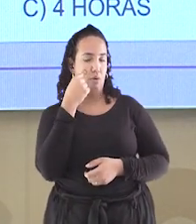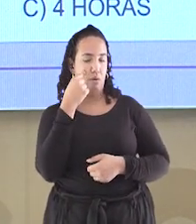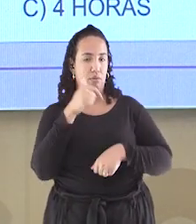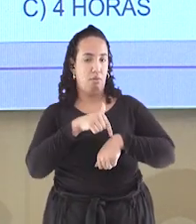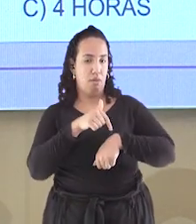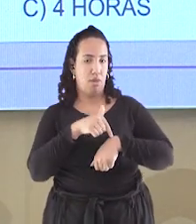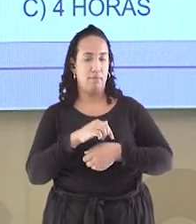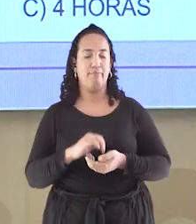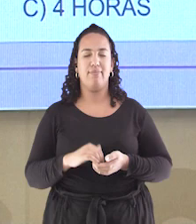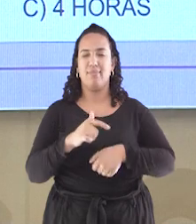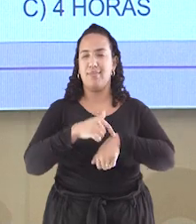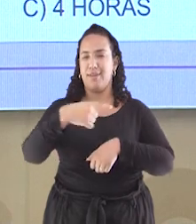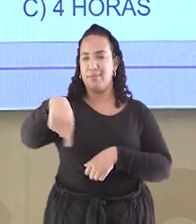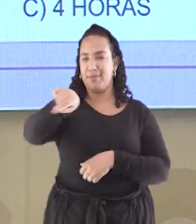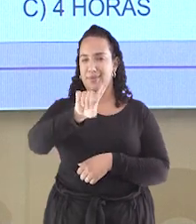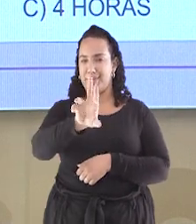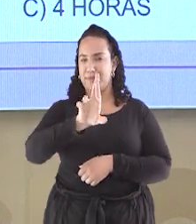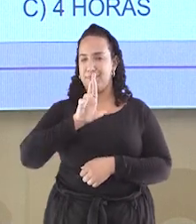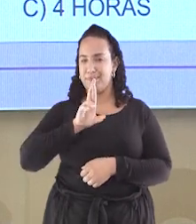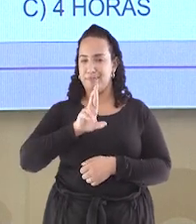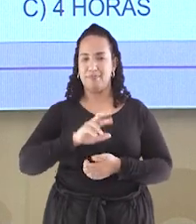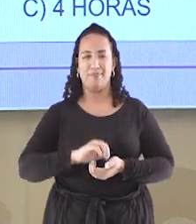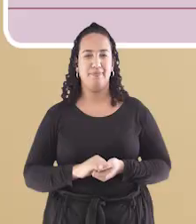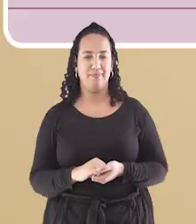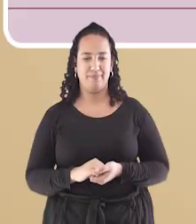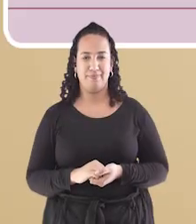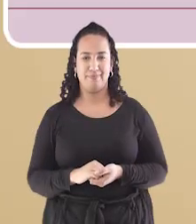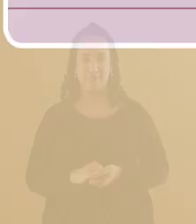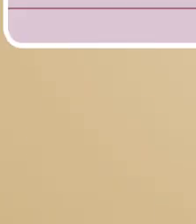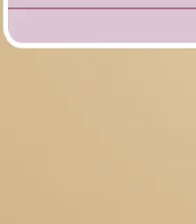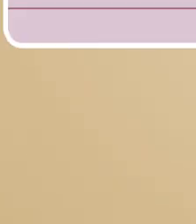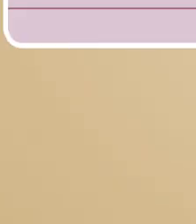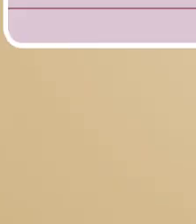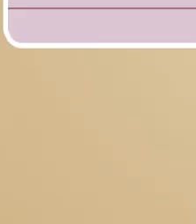relógio. Vou te dar um tempinho para responder.